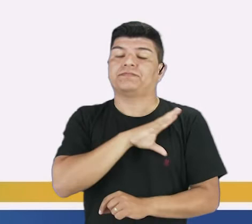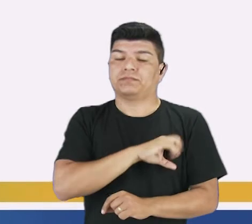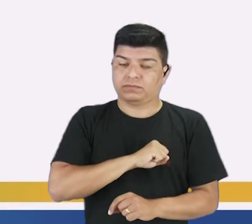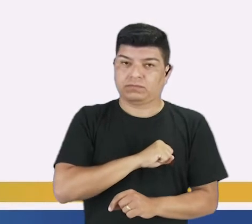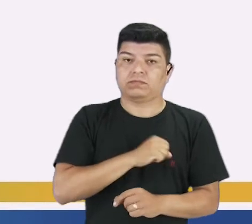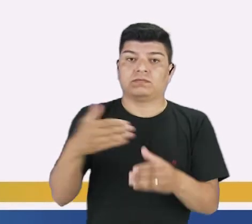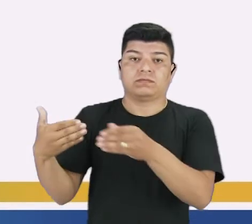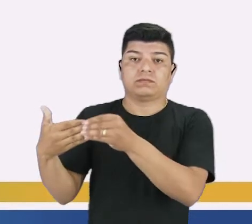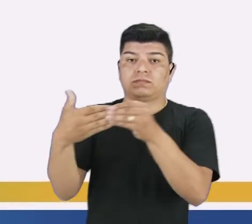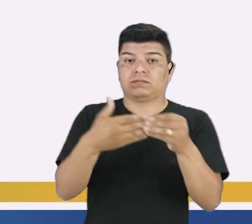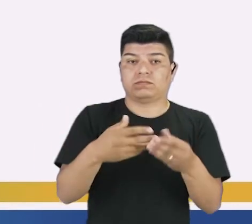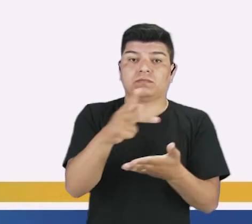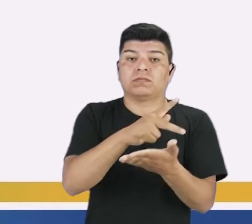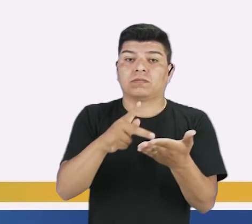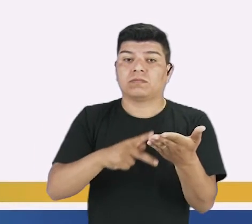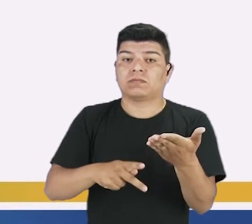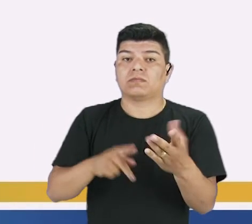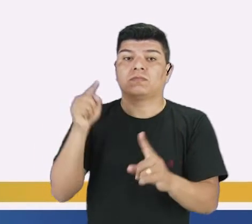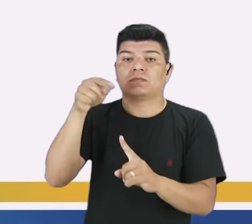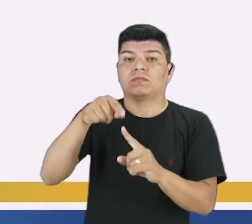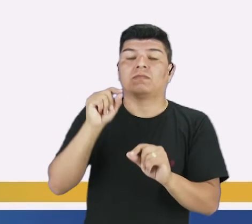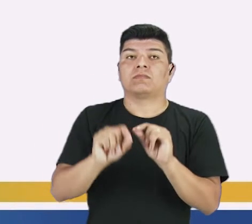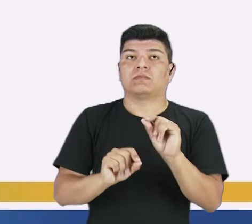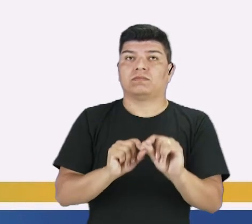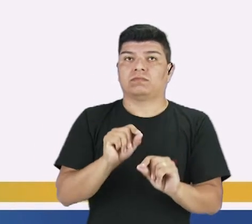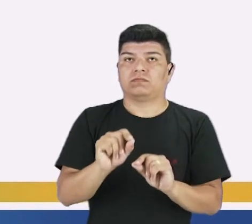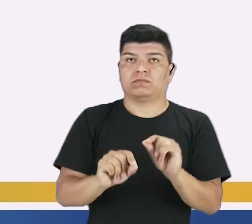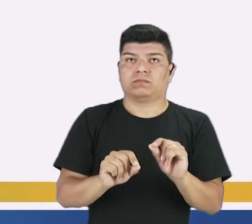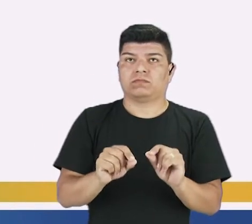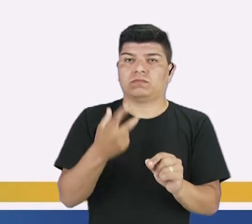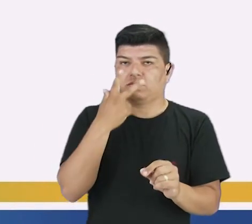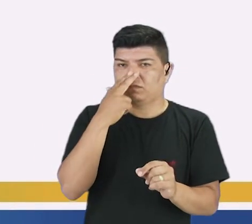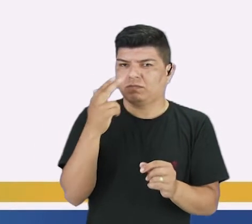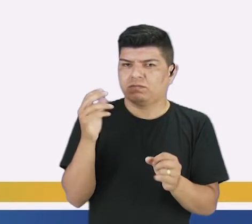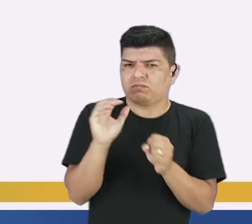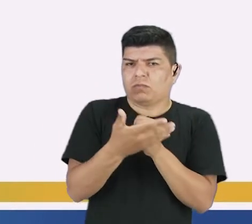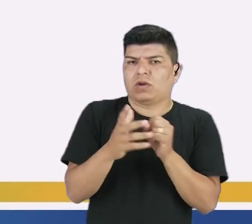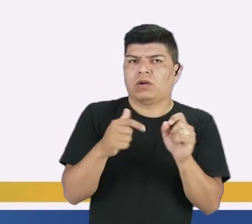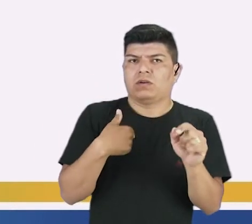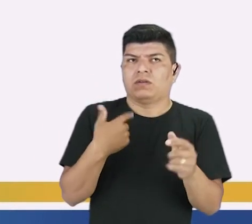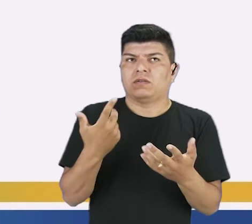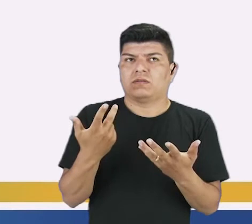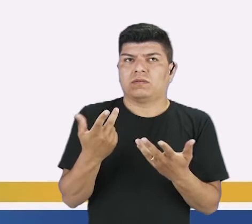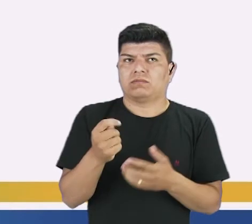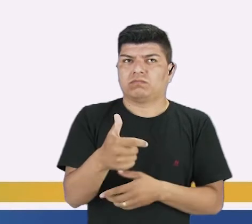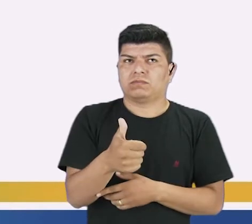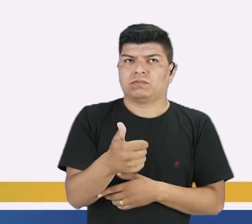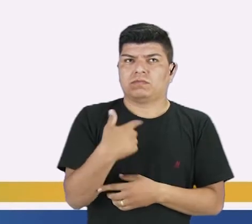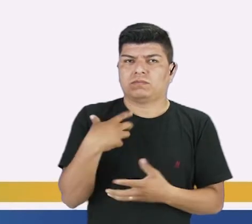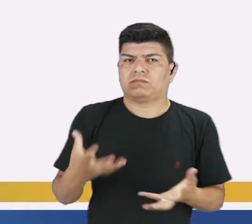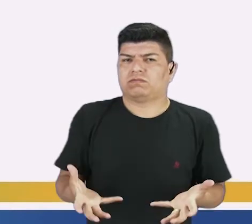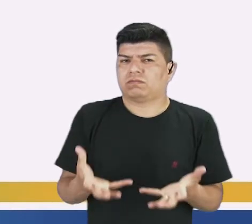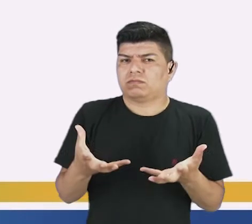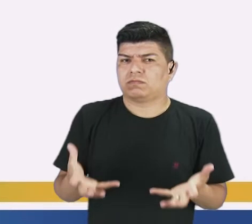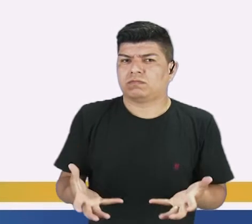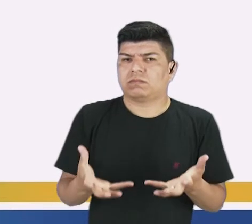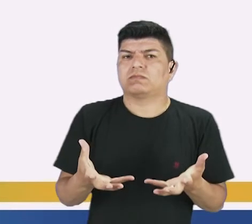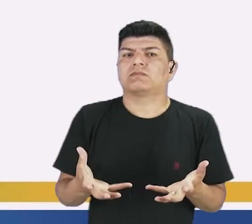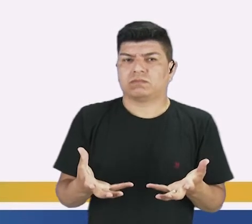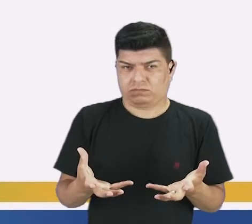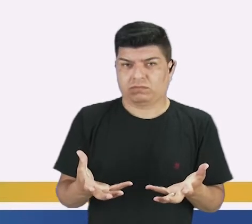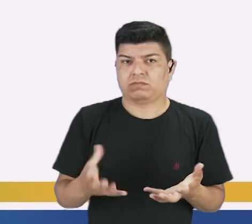e trouxe para a poesia a objetividade, o oculto à forma, um pouco influenciado